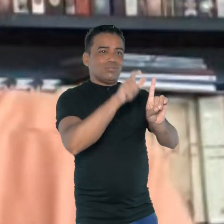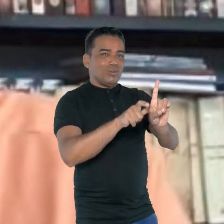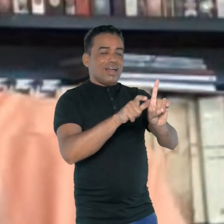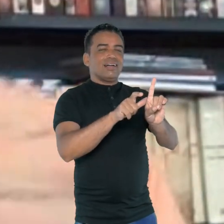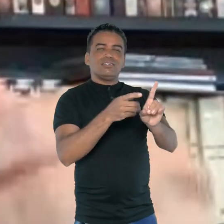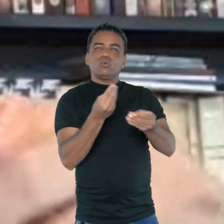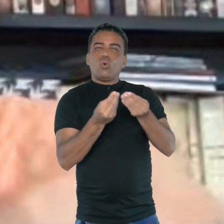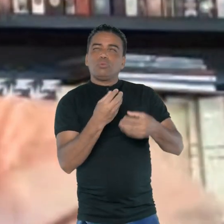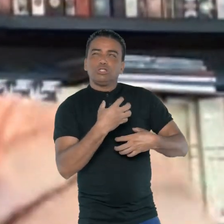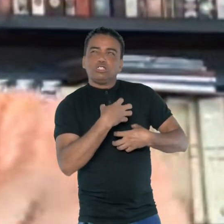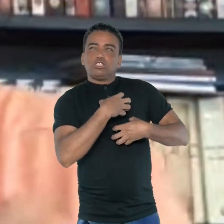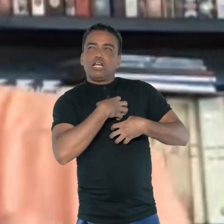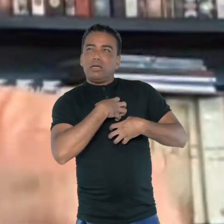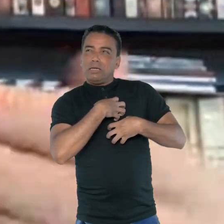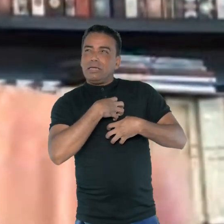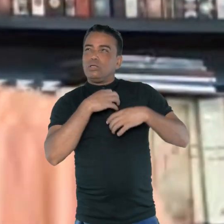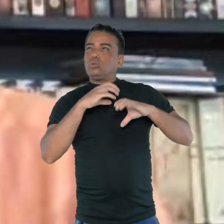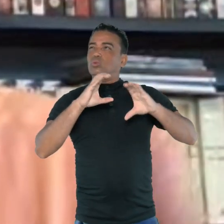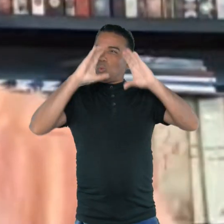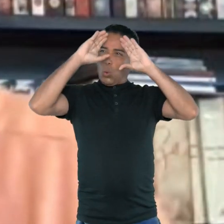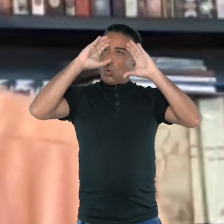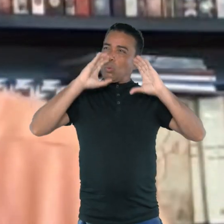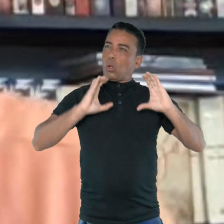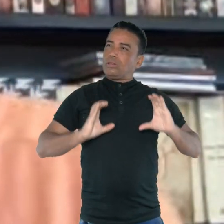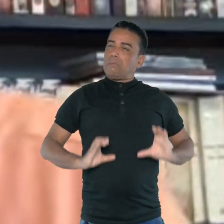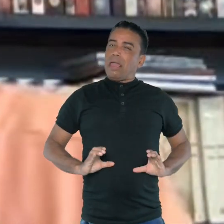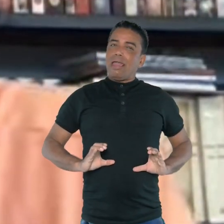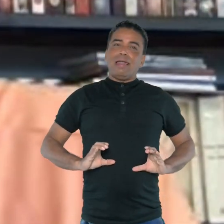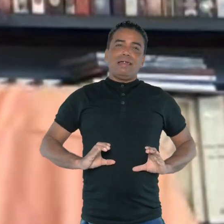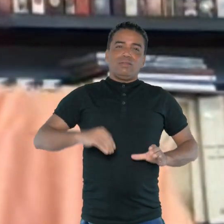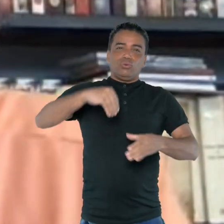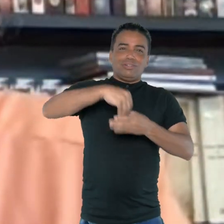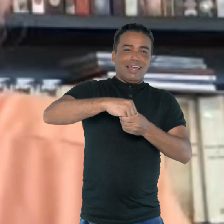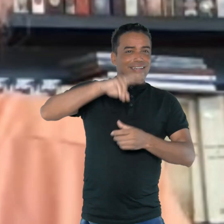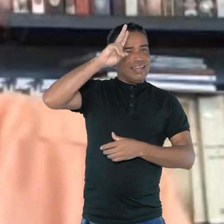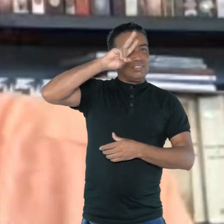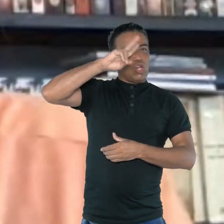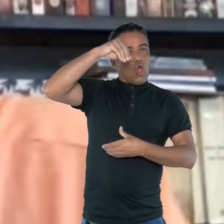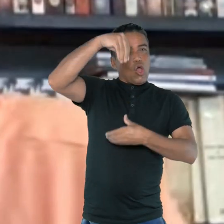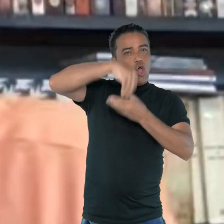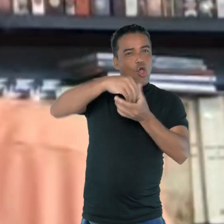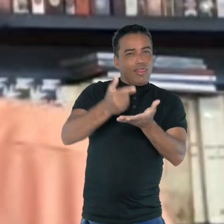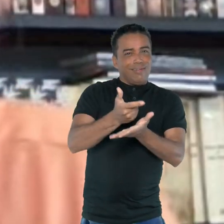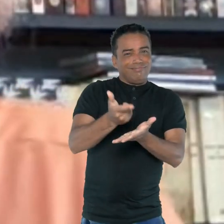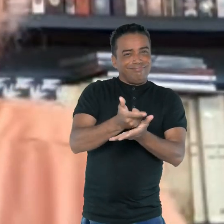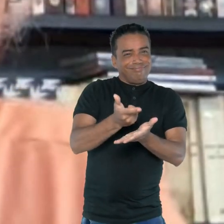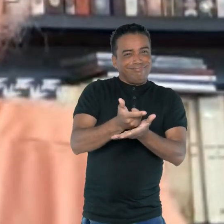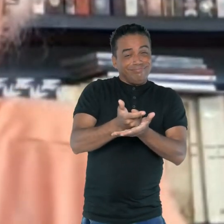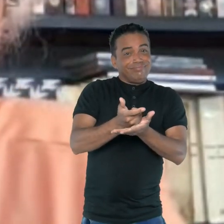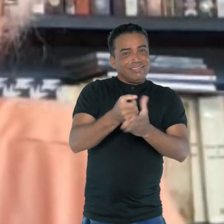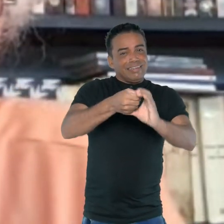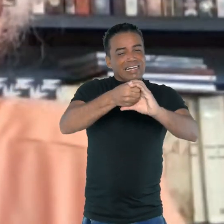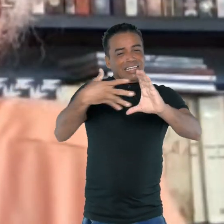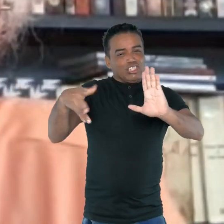deve ser, o modo como aquele personagem se constitui na sua autonomia, até diante